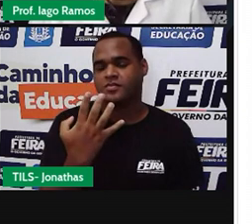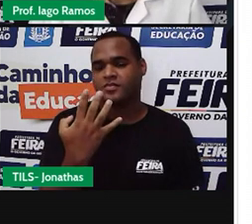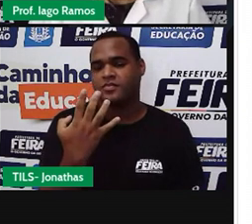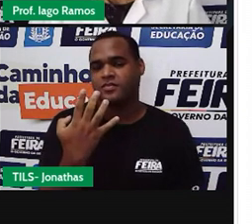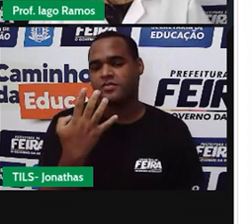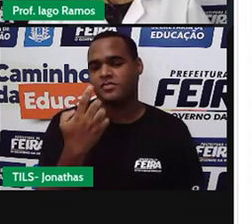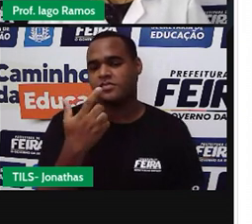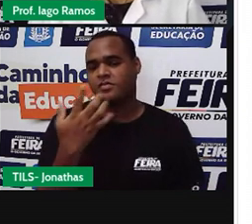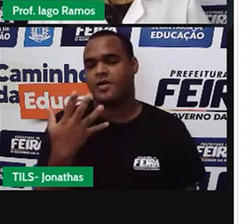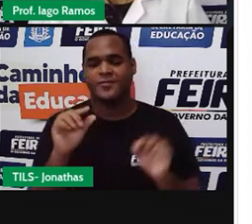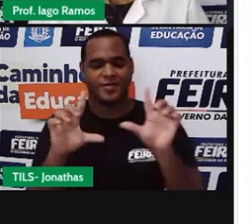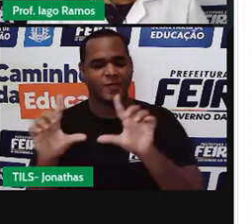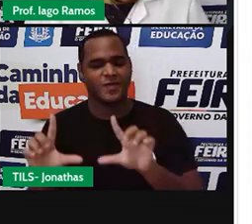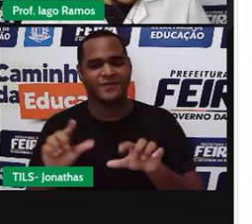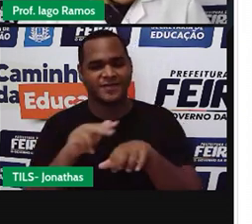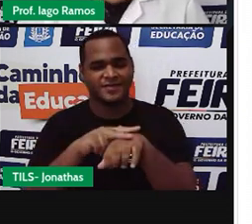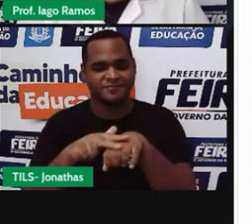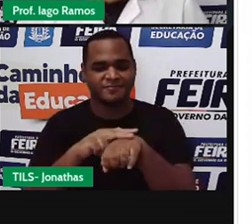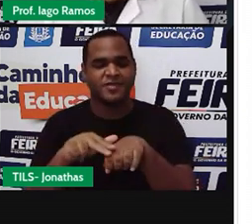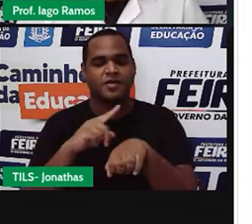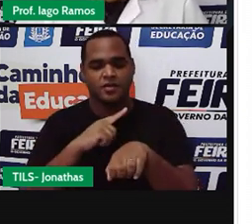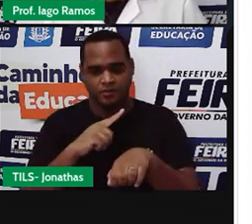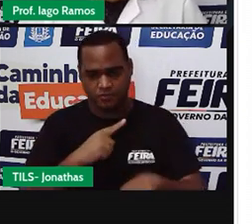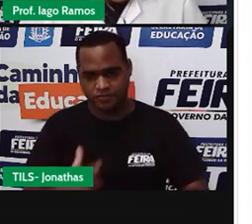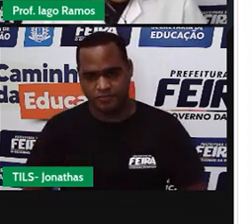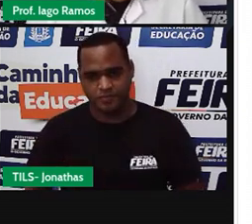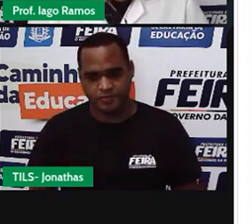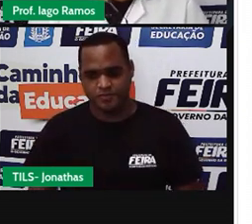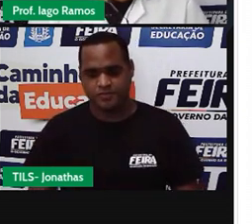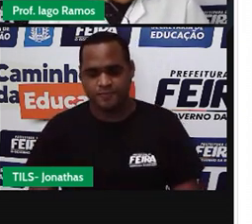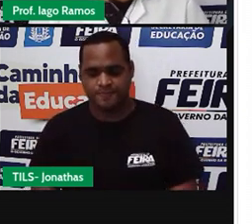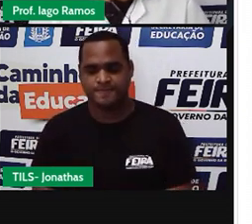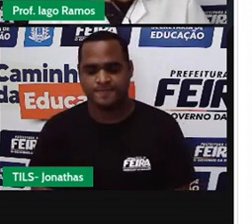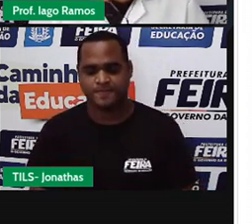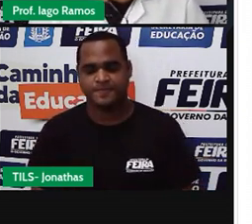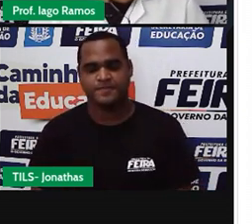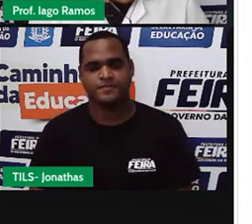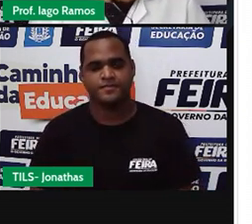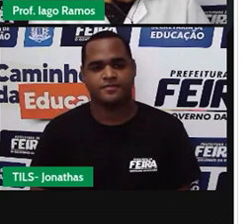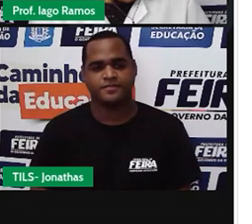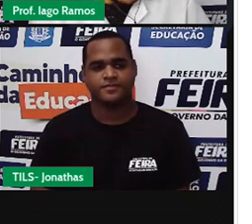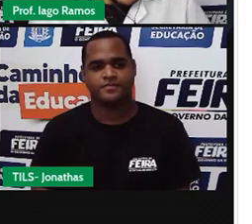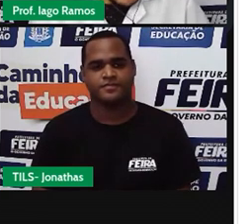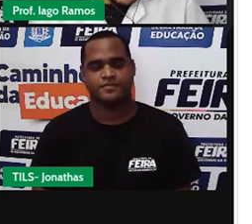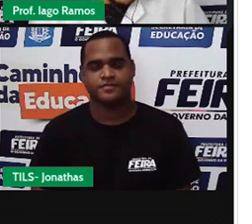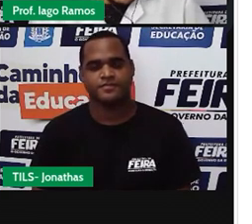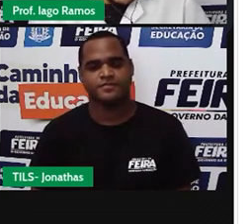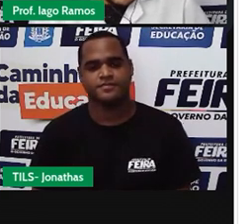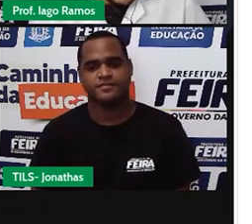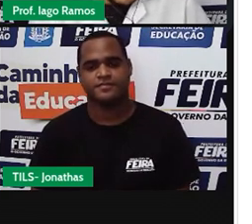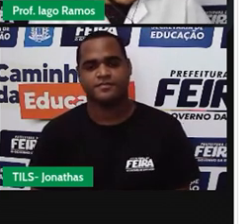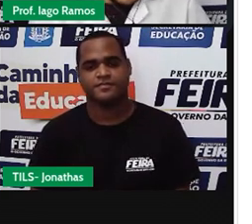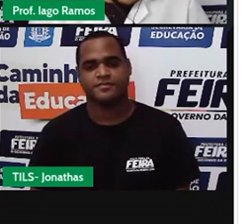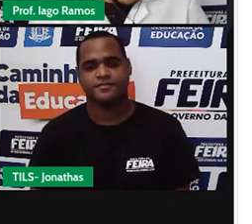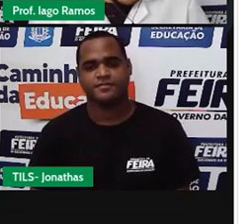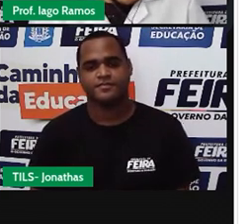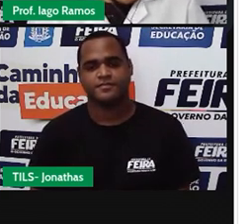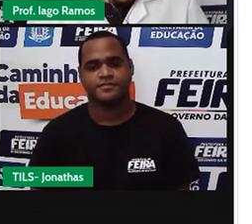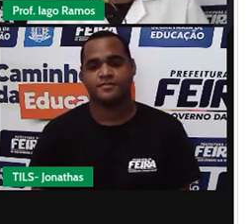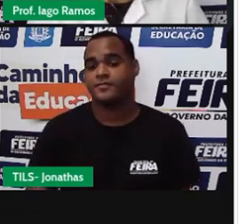latas só em 24 placas